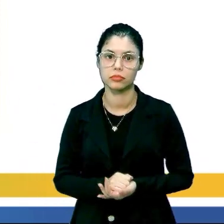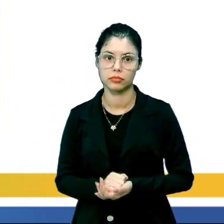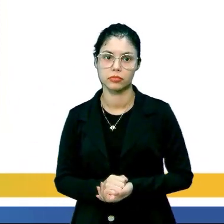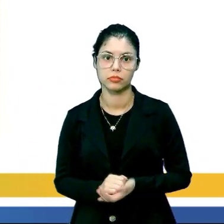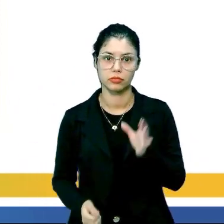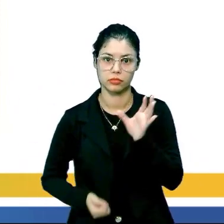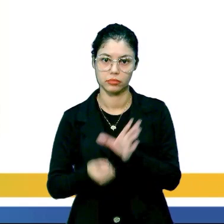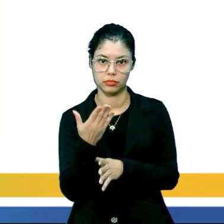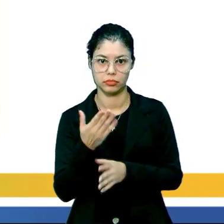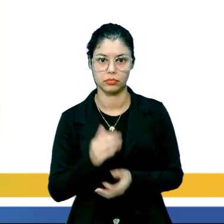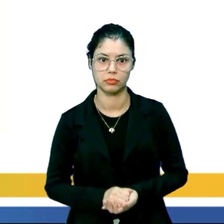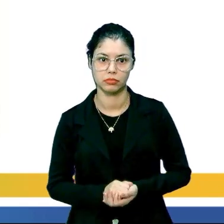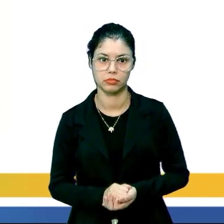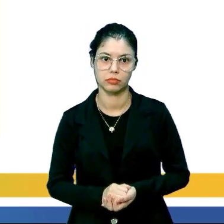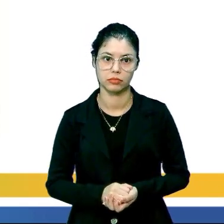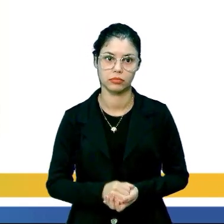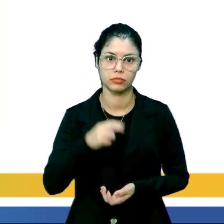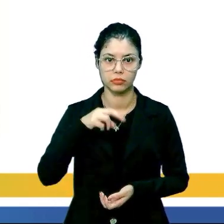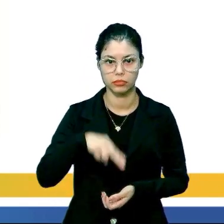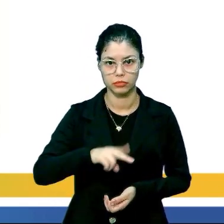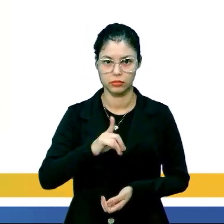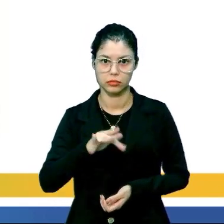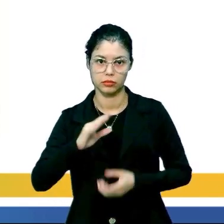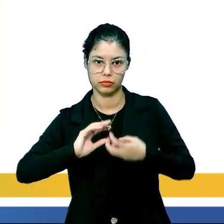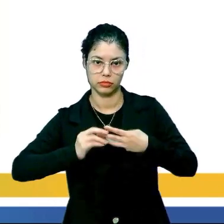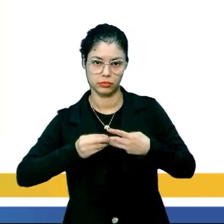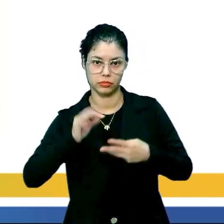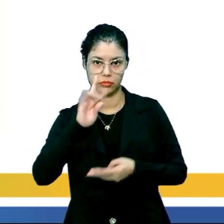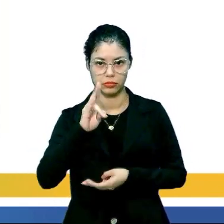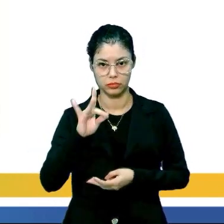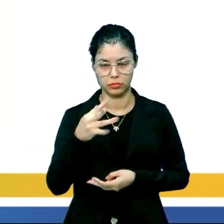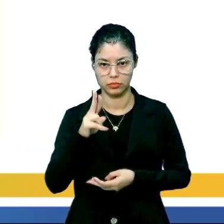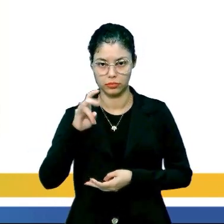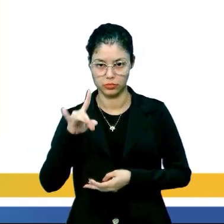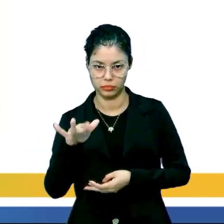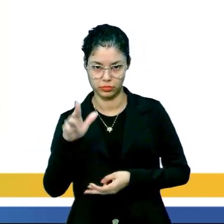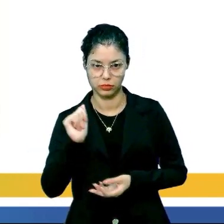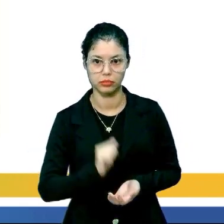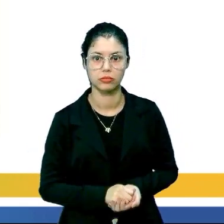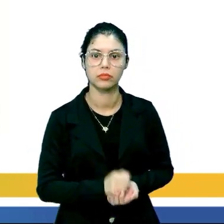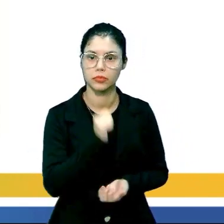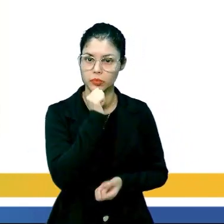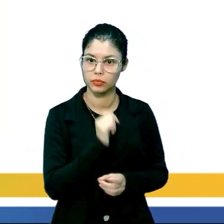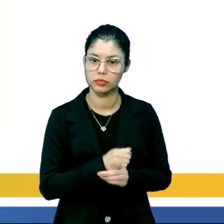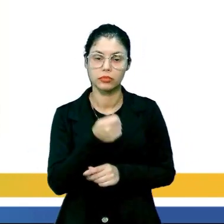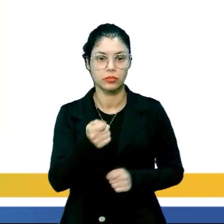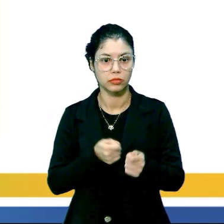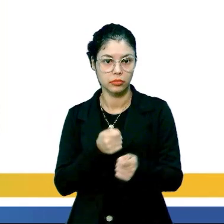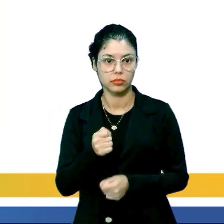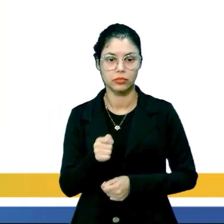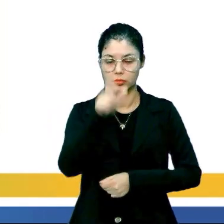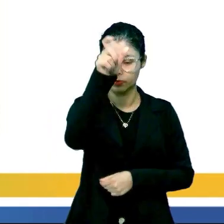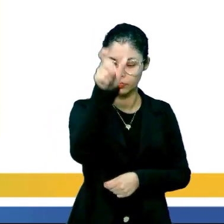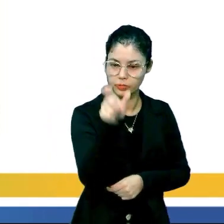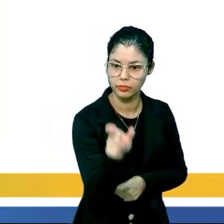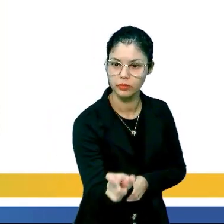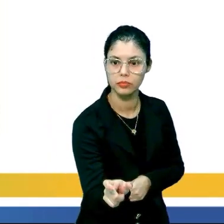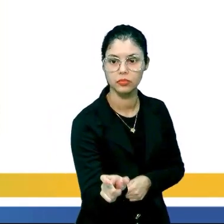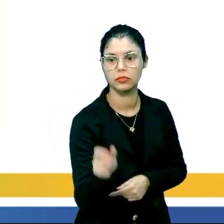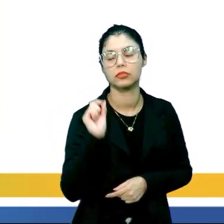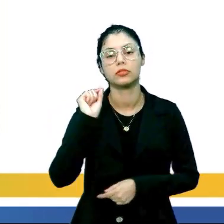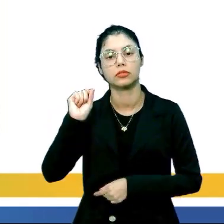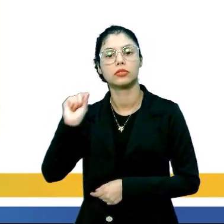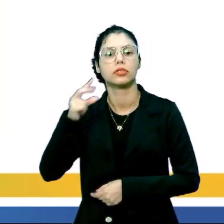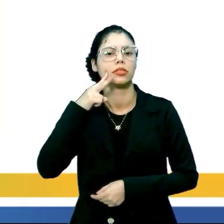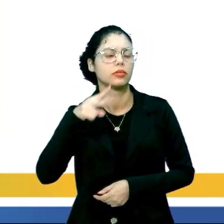tem a origem dos leucócitos, a célula tronco hematopoética, se encontra lá na medula óssea. Só que o que